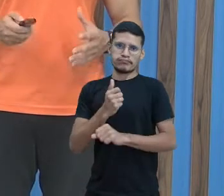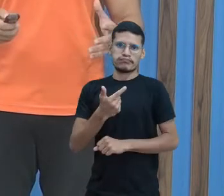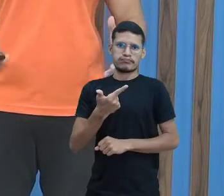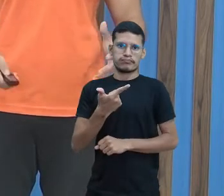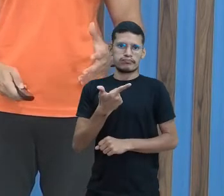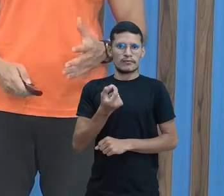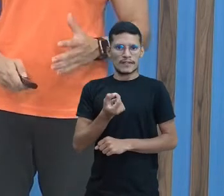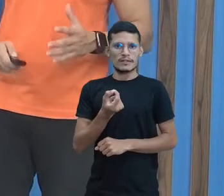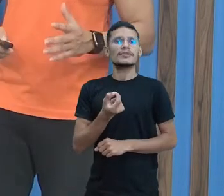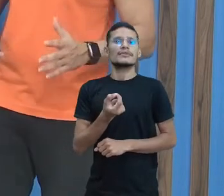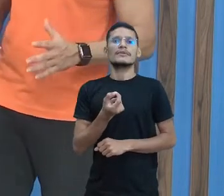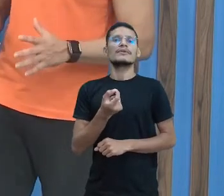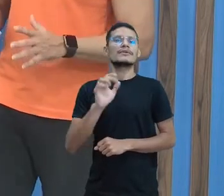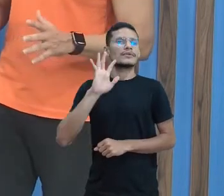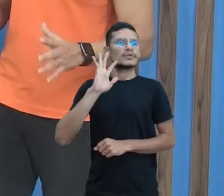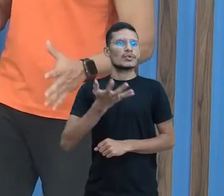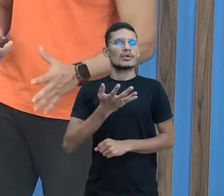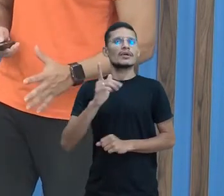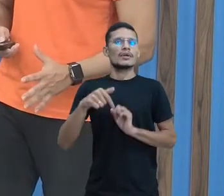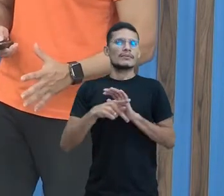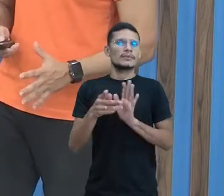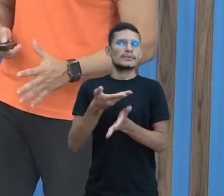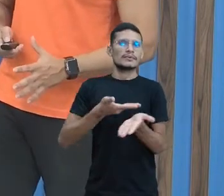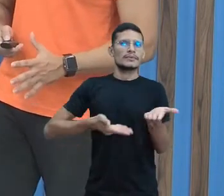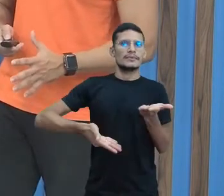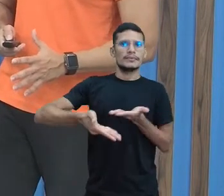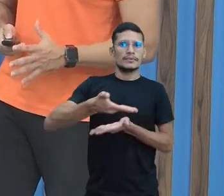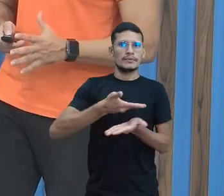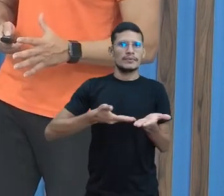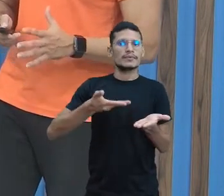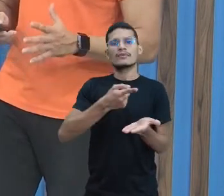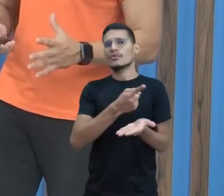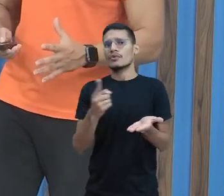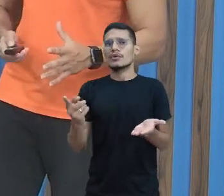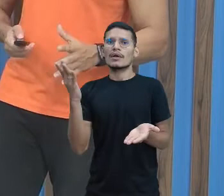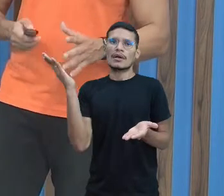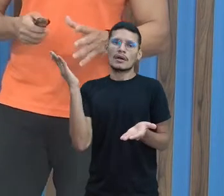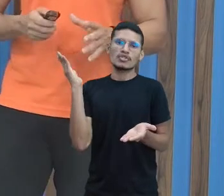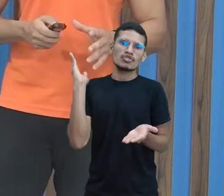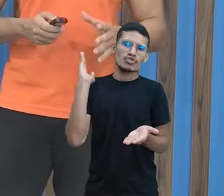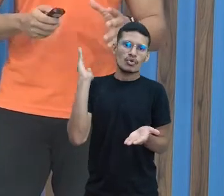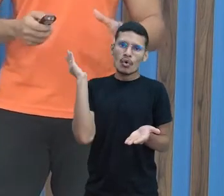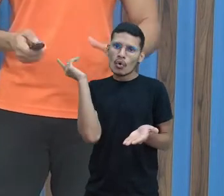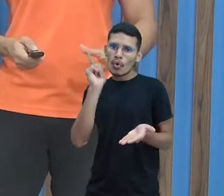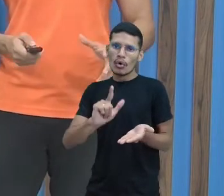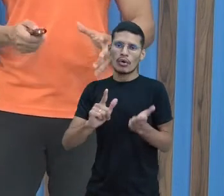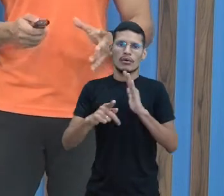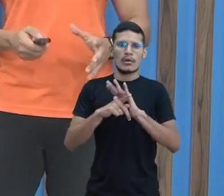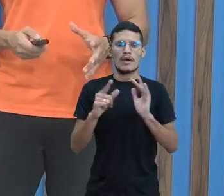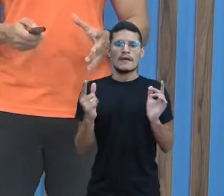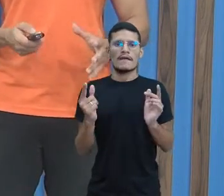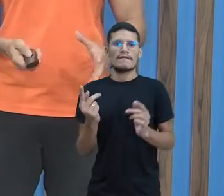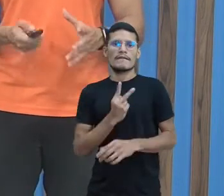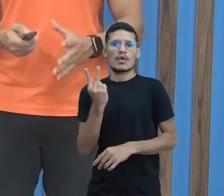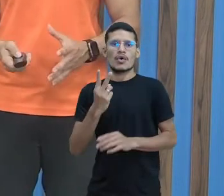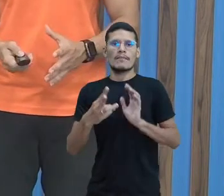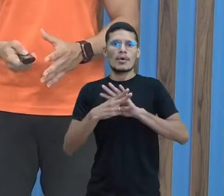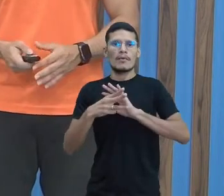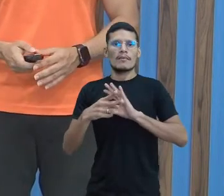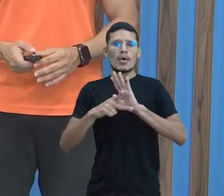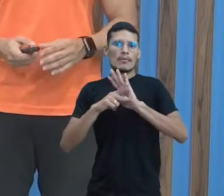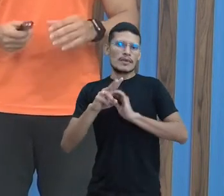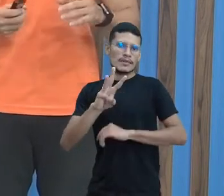a solução aí já é bem intuitiva, né? Você já consegue encontrar aí que o valor de W ele é igual a